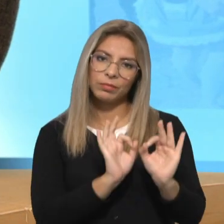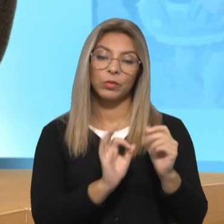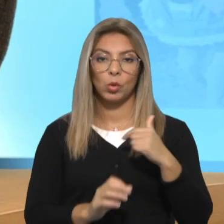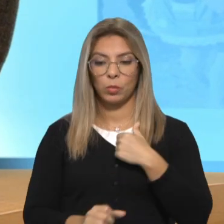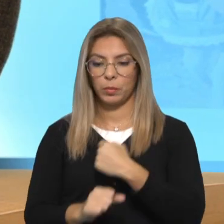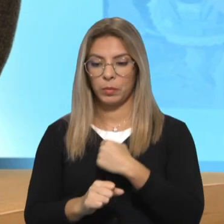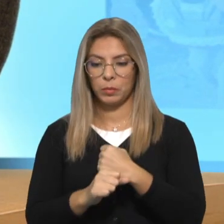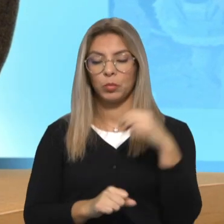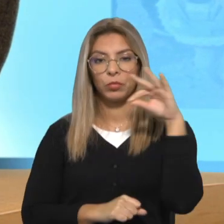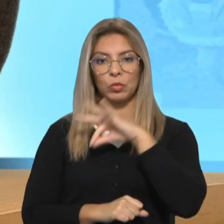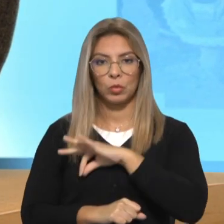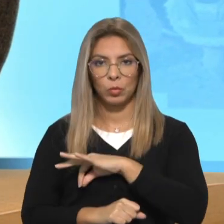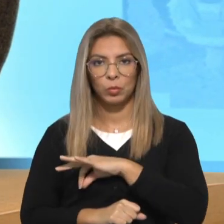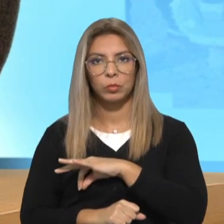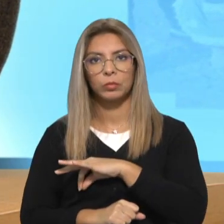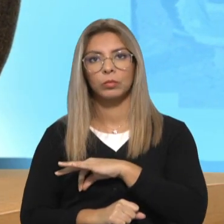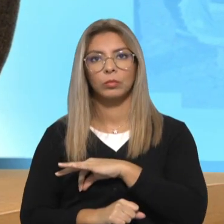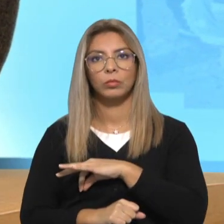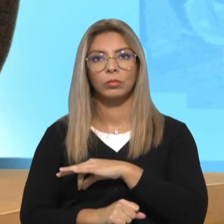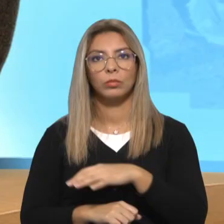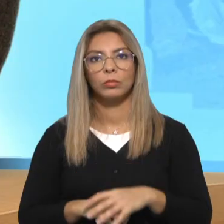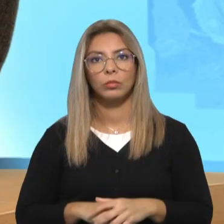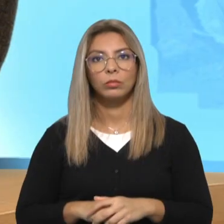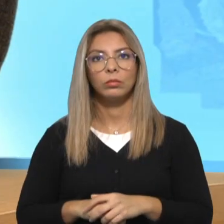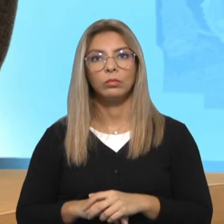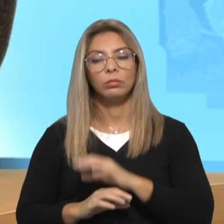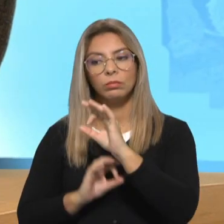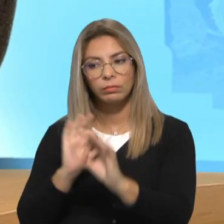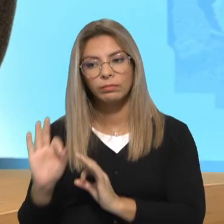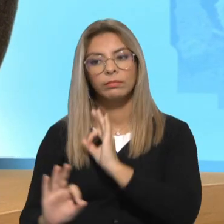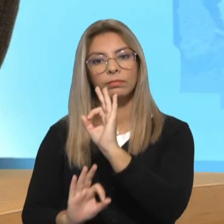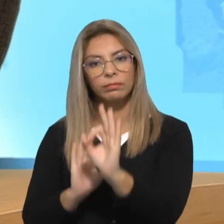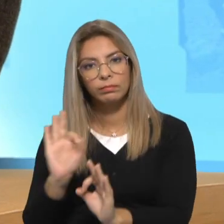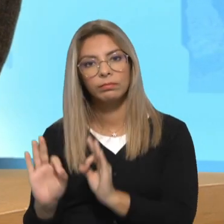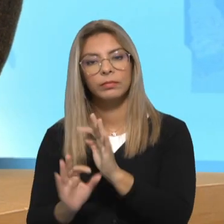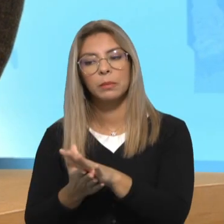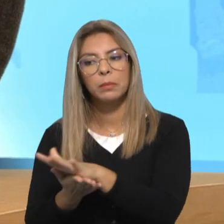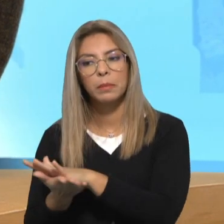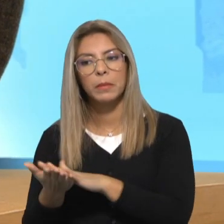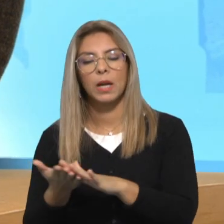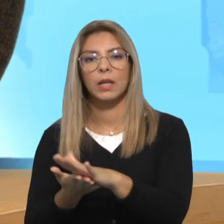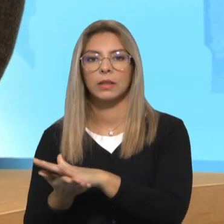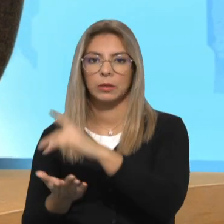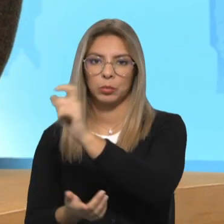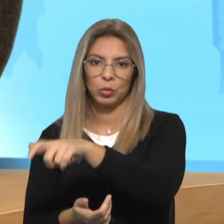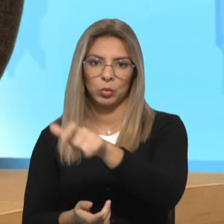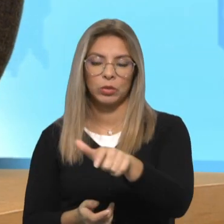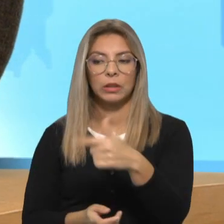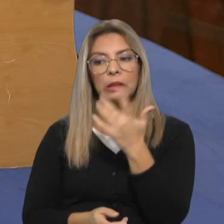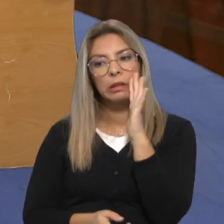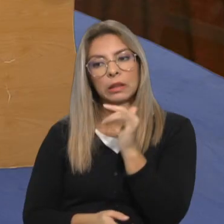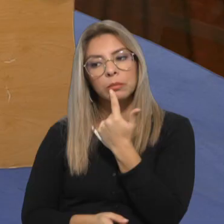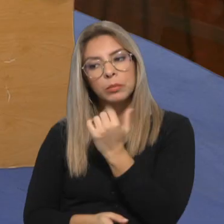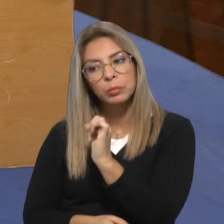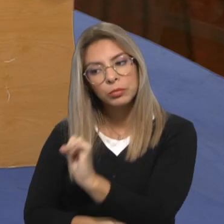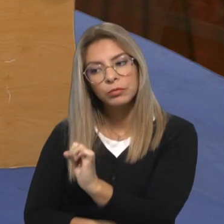profissão, nos cuidados paliativos, em que tentamos perceber a situação do outro, não é?